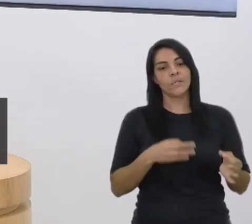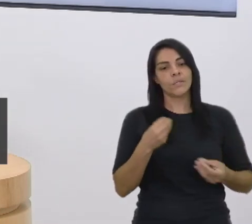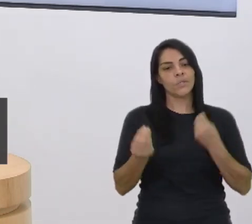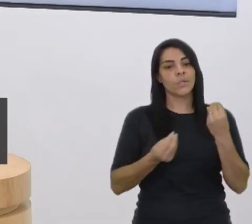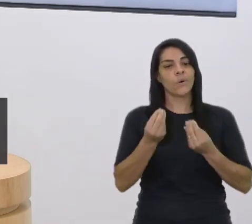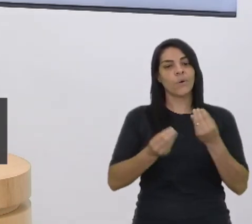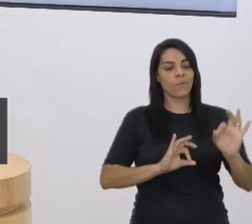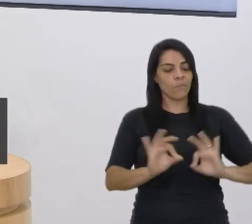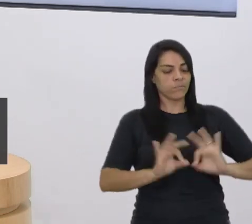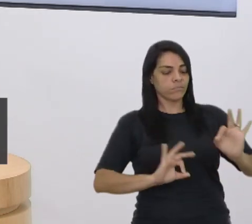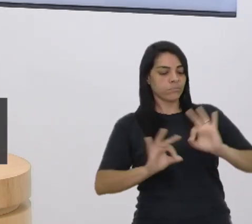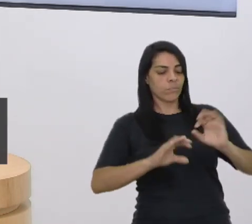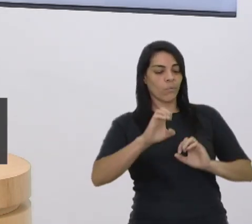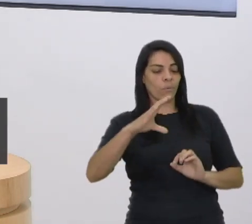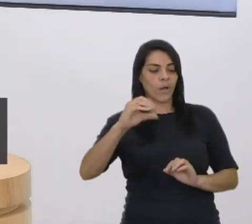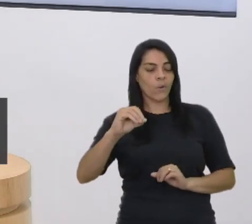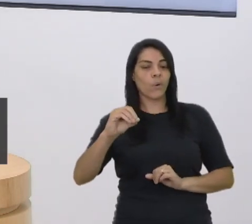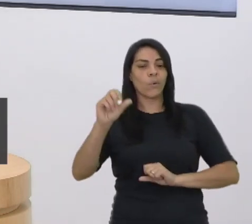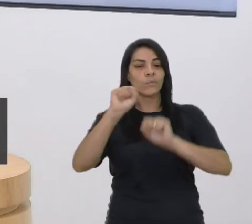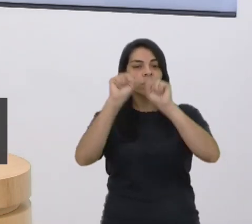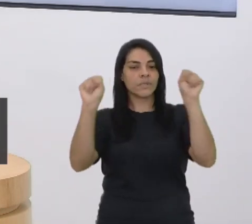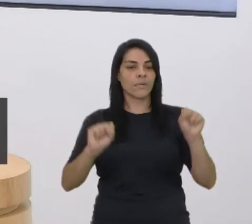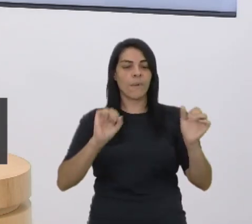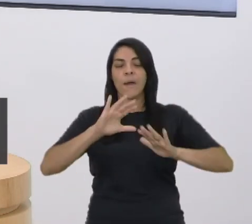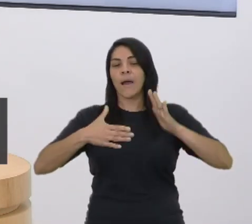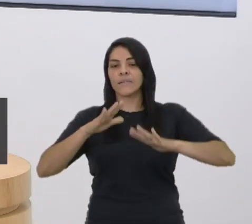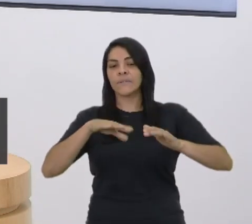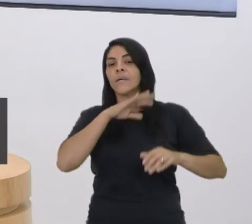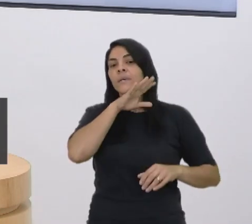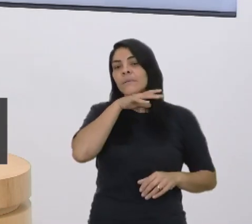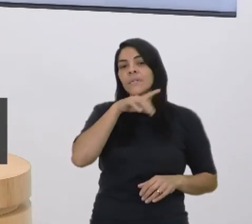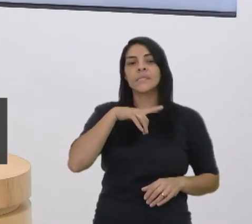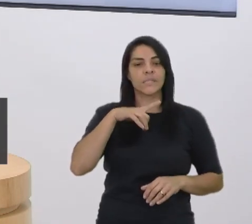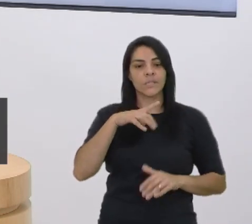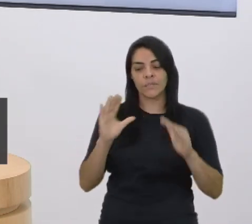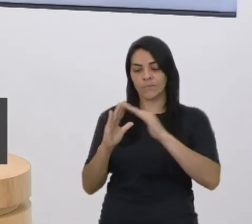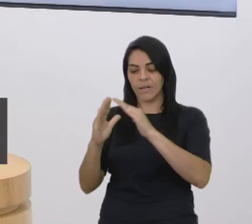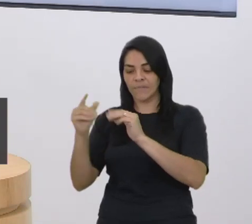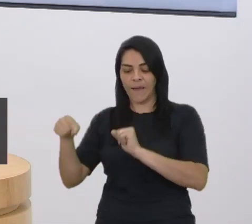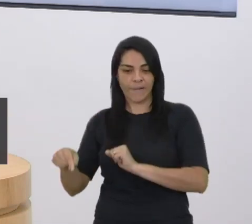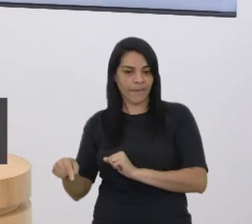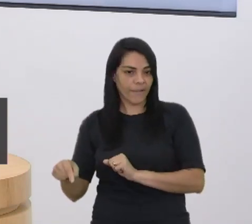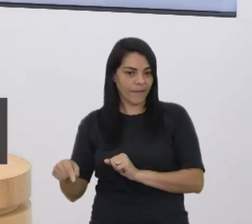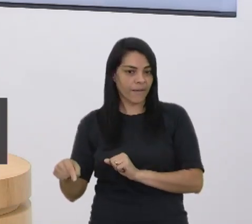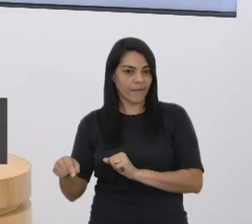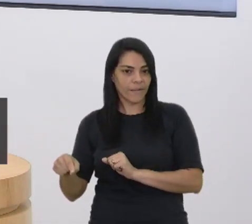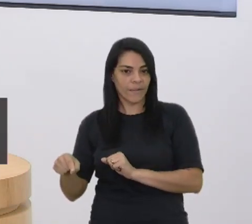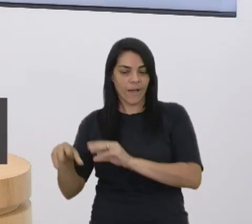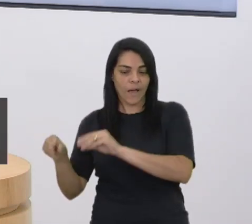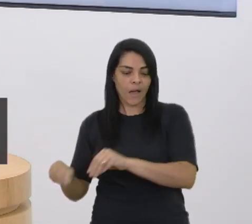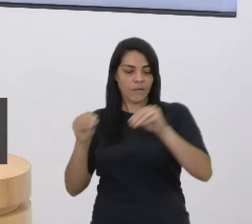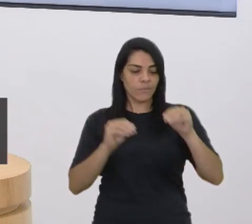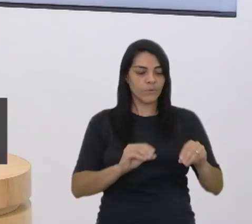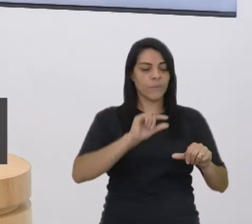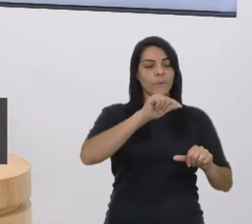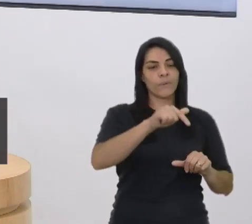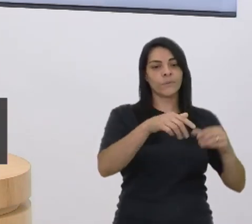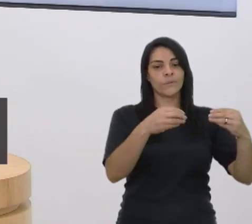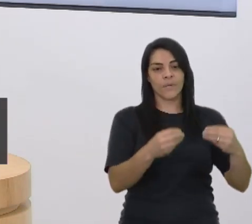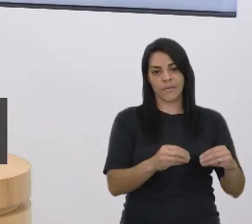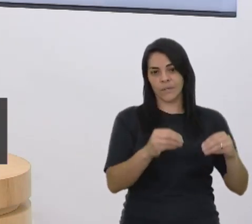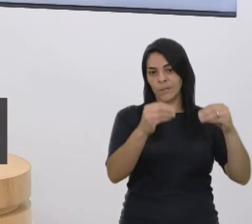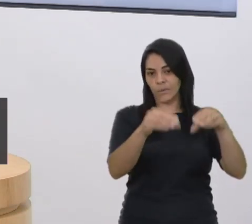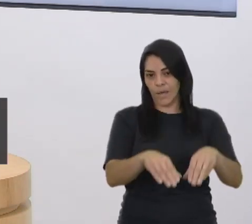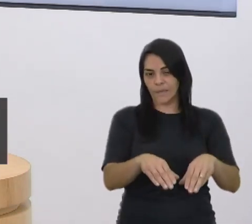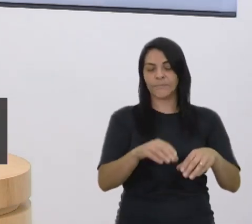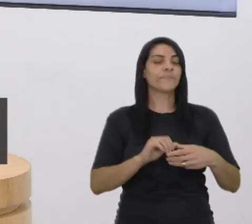daquele ecossistema. Por exemplo, às vezes animais que tinham residência ali vão ter que ir para outros lugares. Às vezes, plantas que estavam